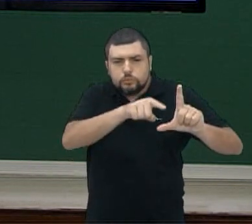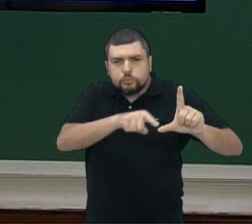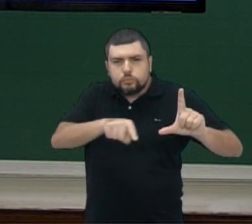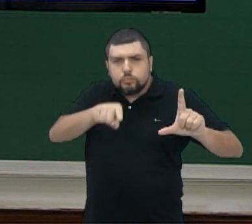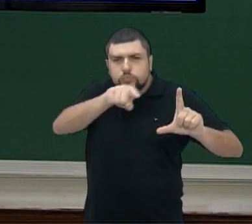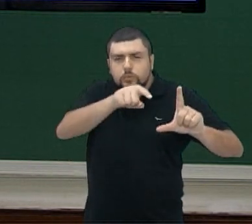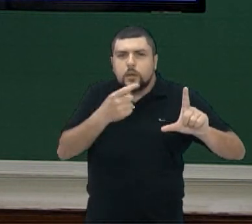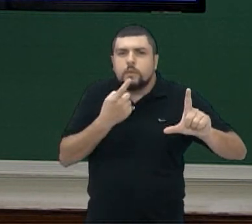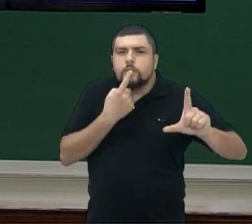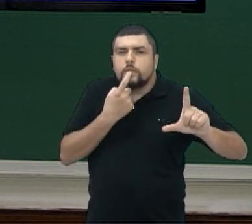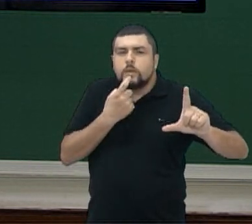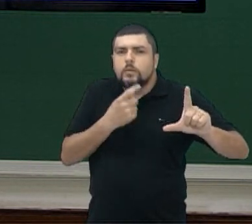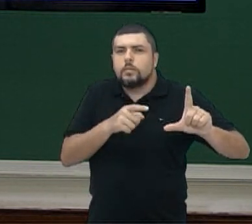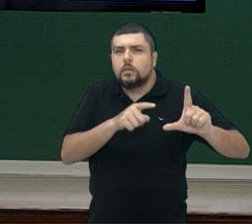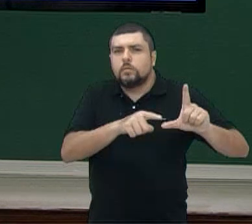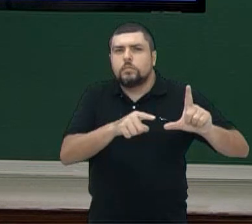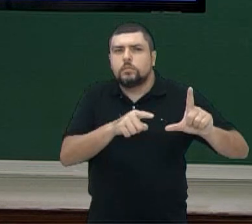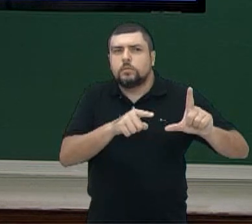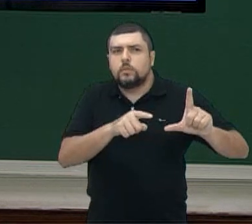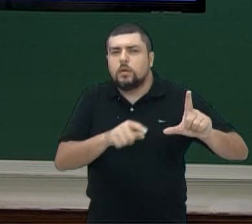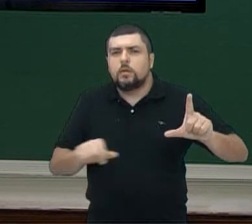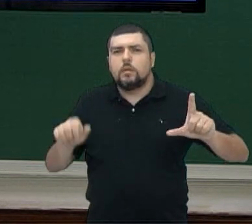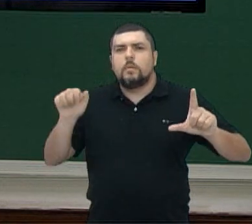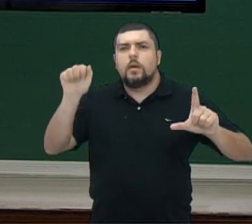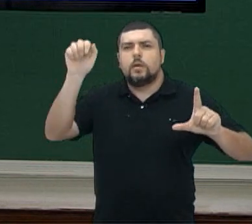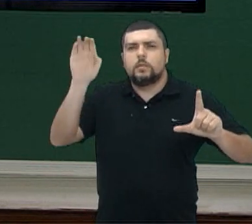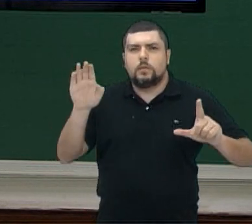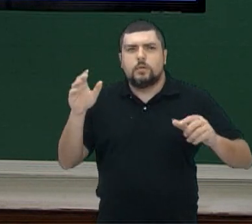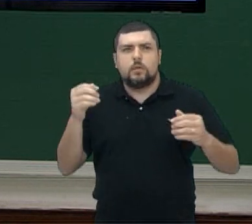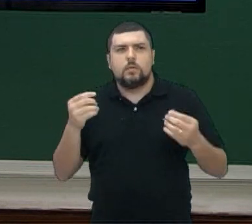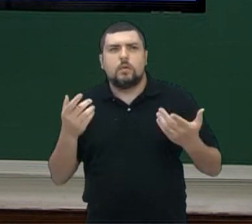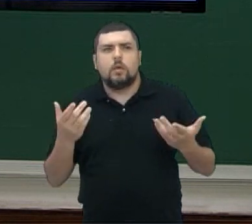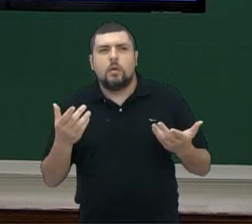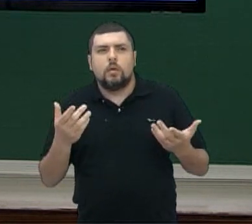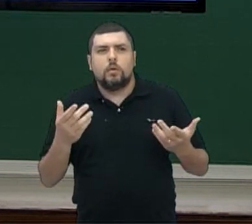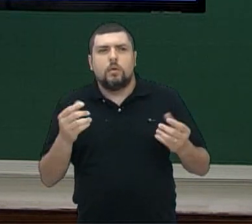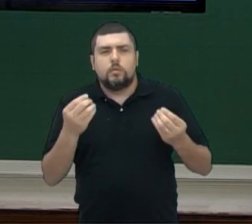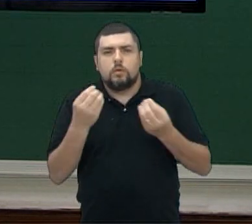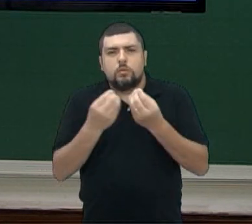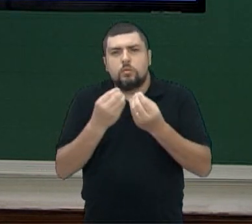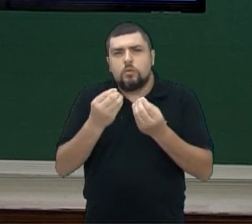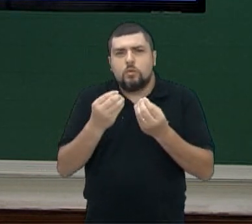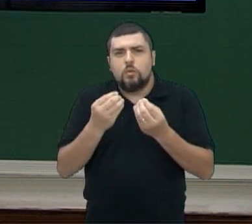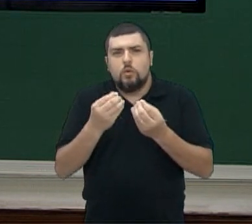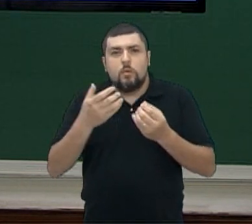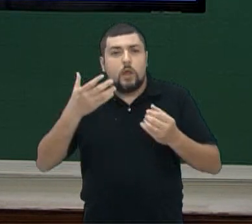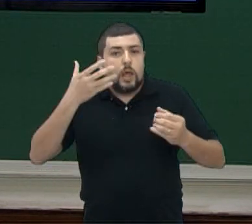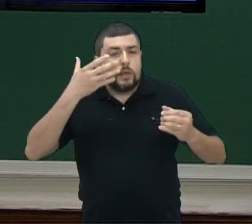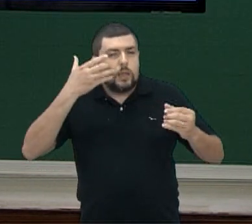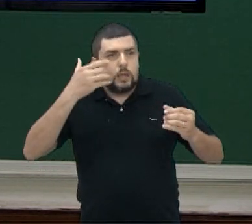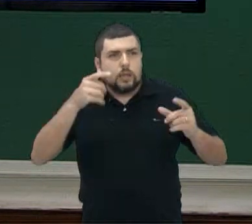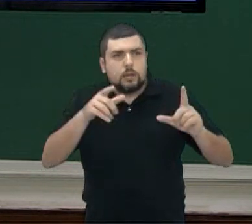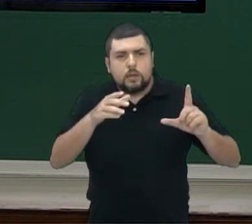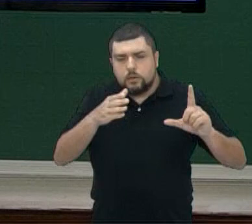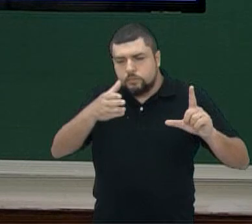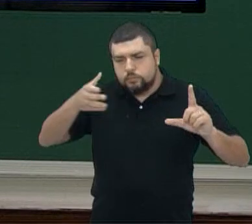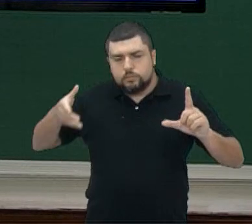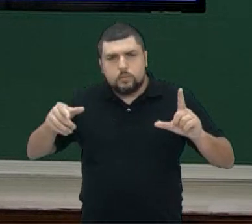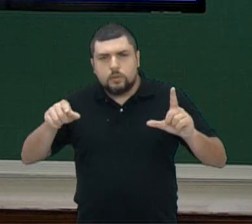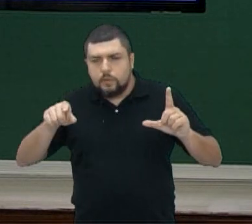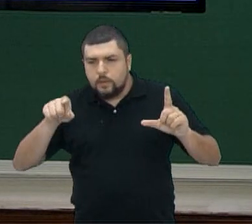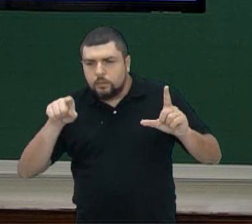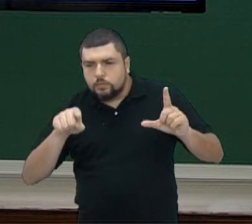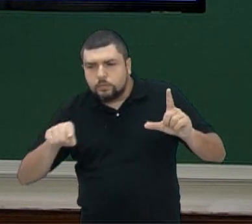Number 2, this is, circulei de novo, um outro pedacinho aqui do